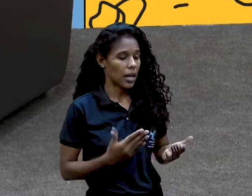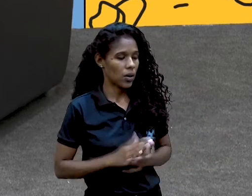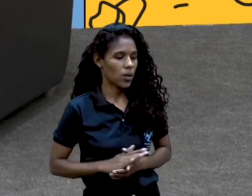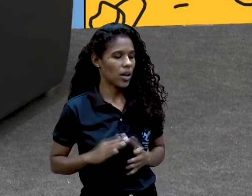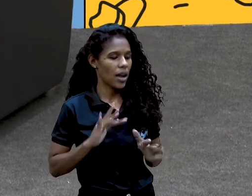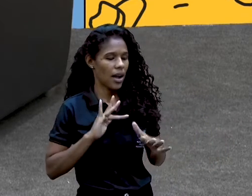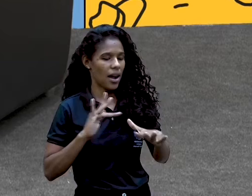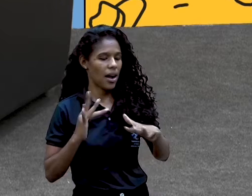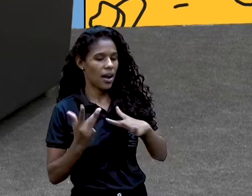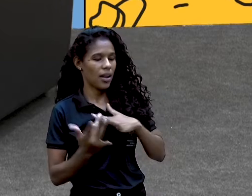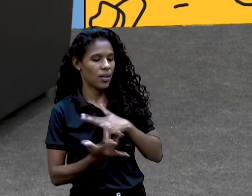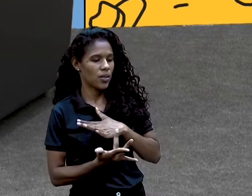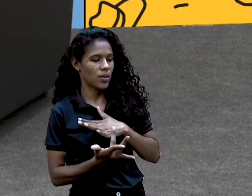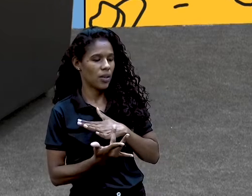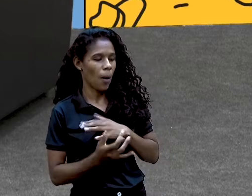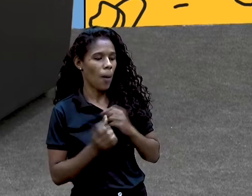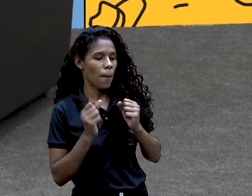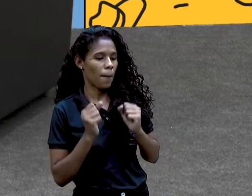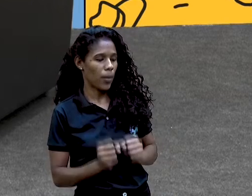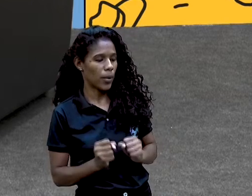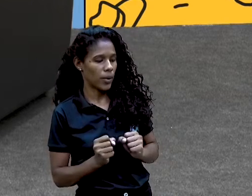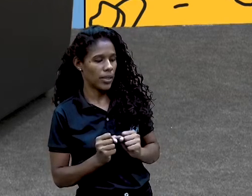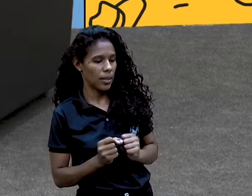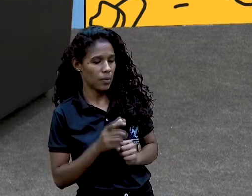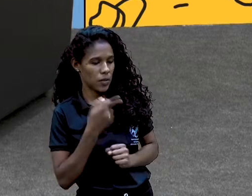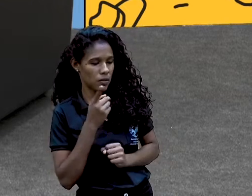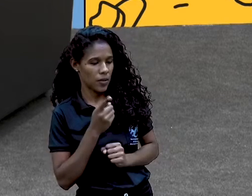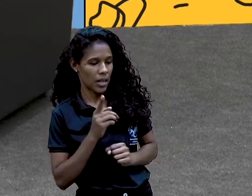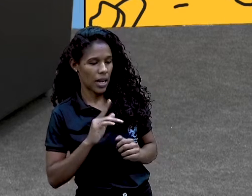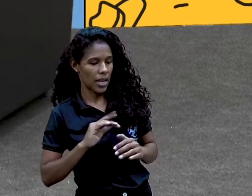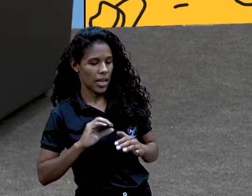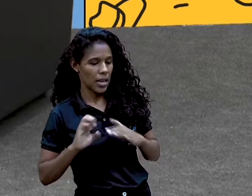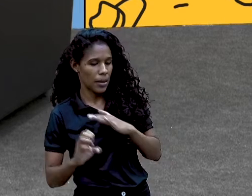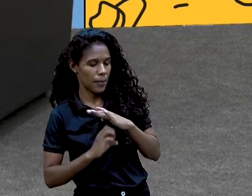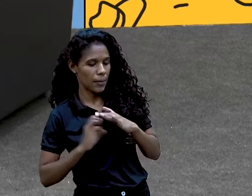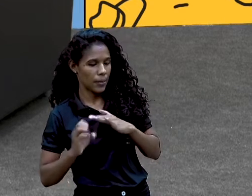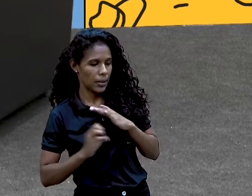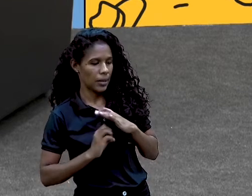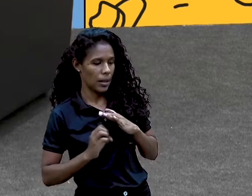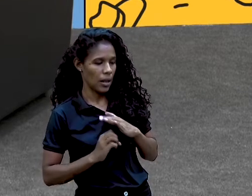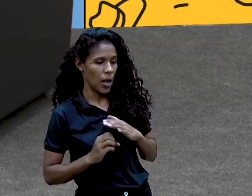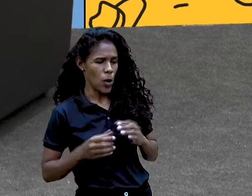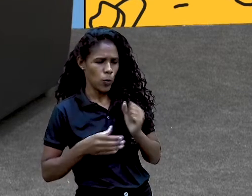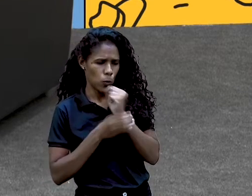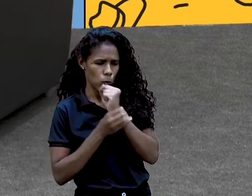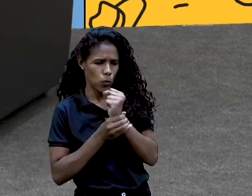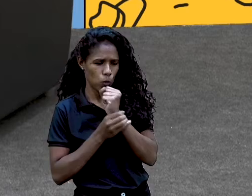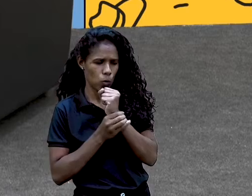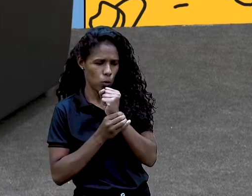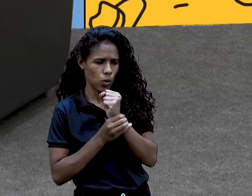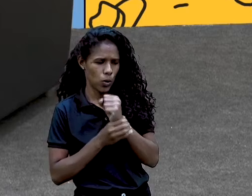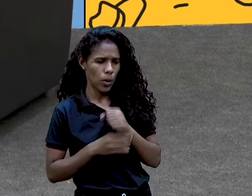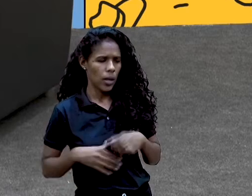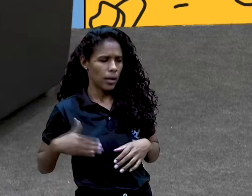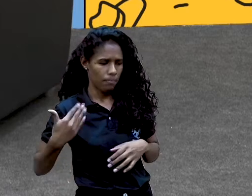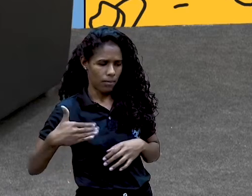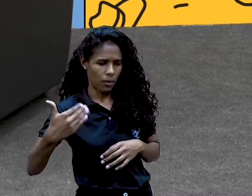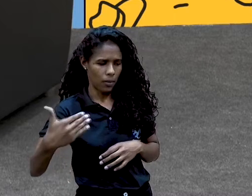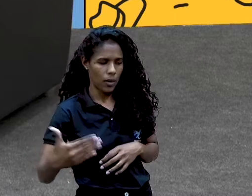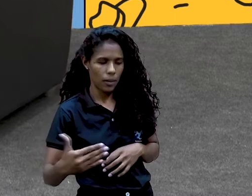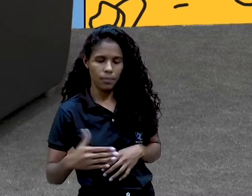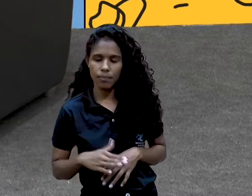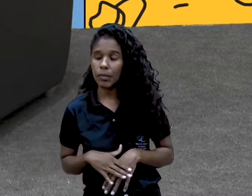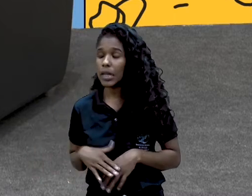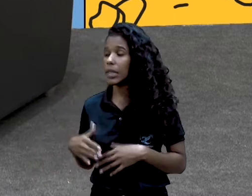e duradouro? Então, o que a gente sabe é o seguinte, rede social, né, as interações via internet é